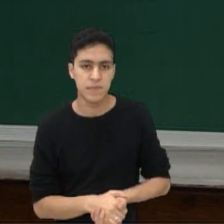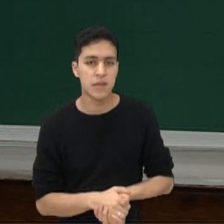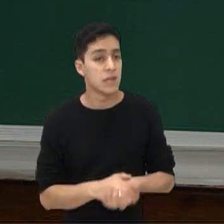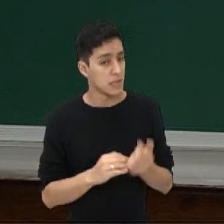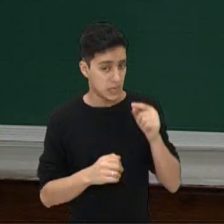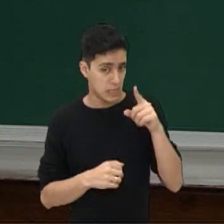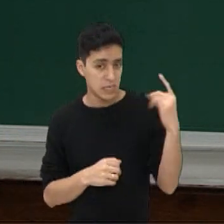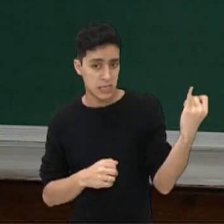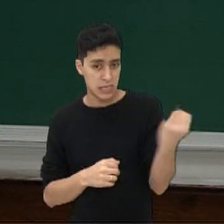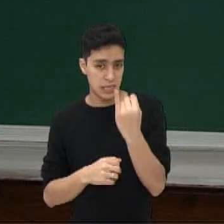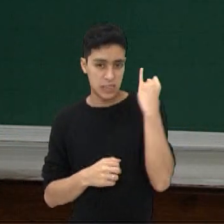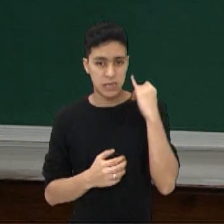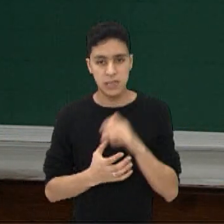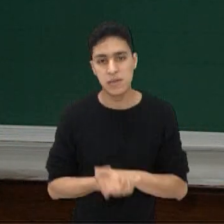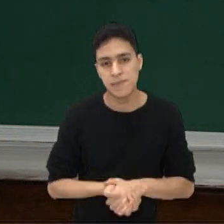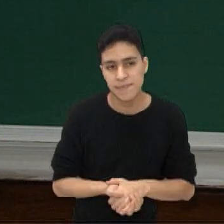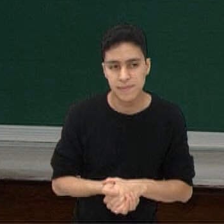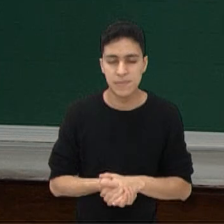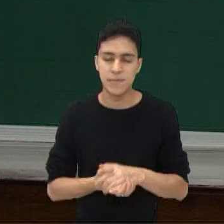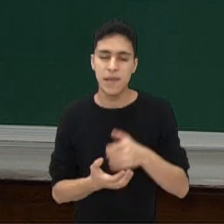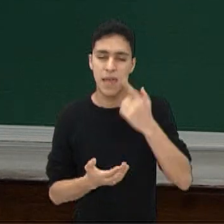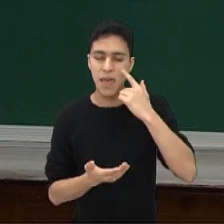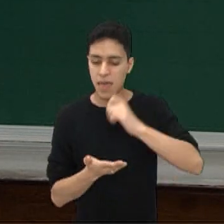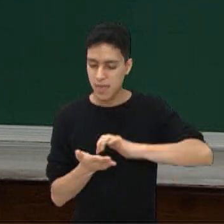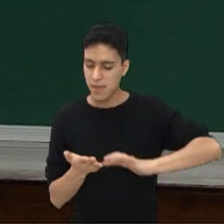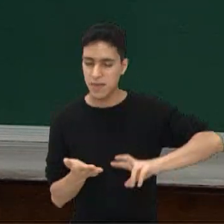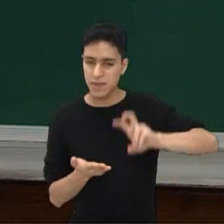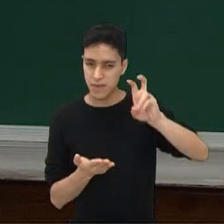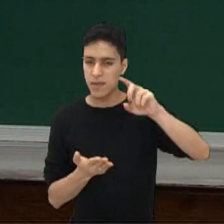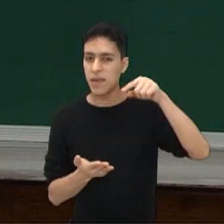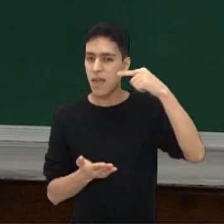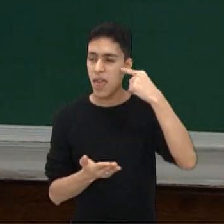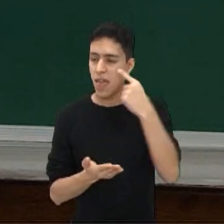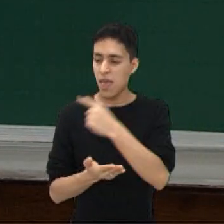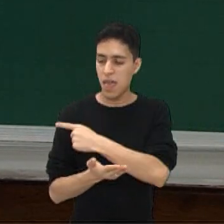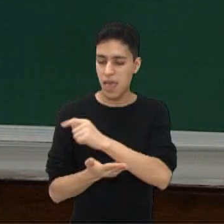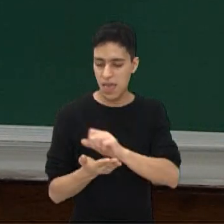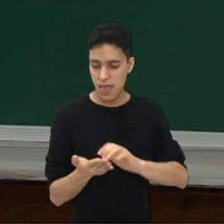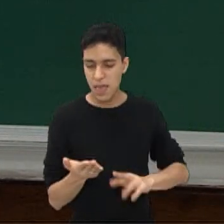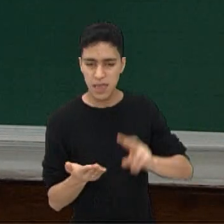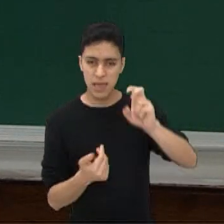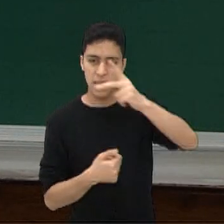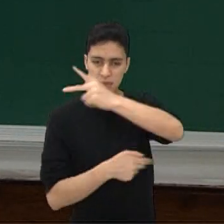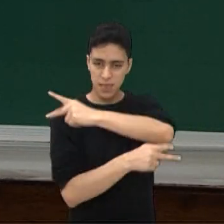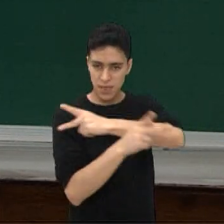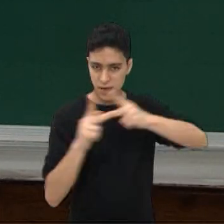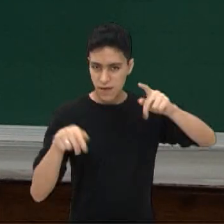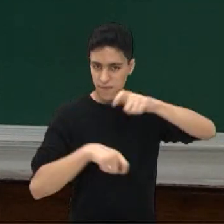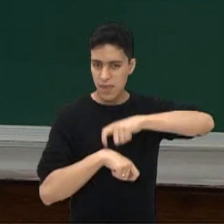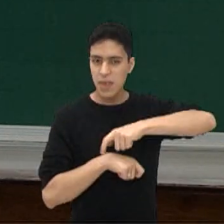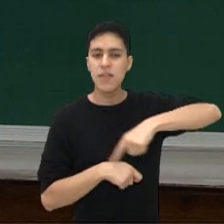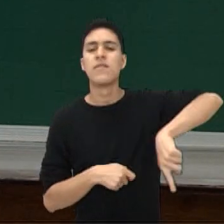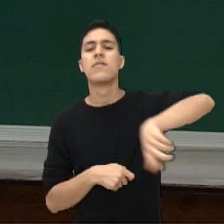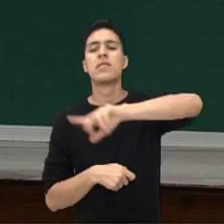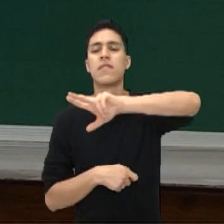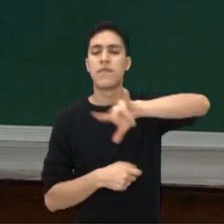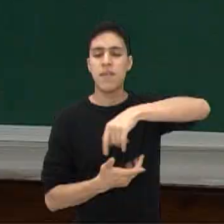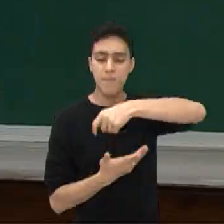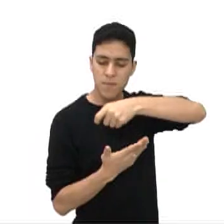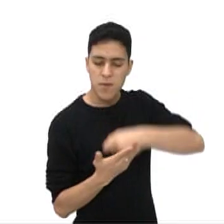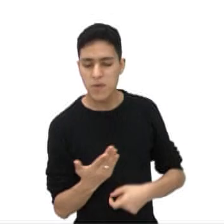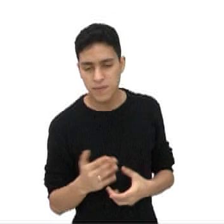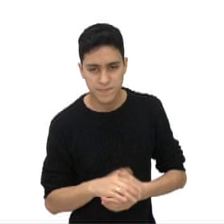é importante. Tem um exercício 5 e esse exercício 5 agora é sua vez, ou seja, você que vai